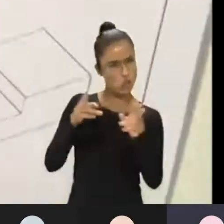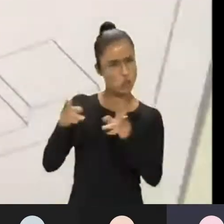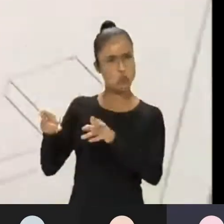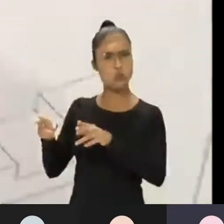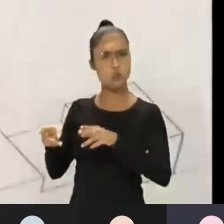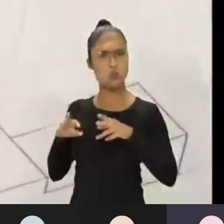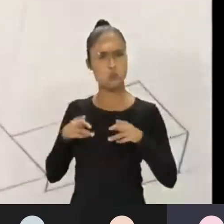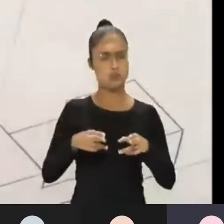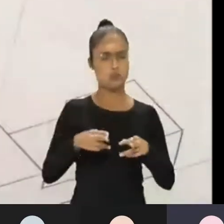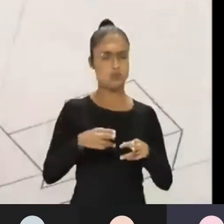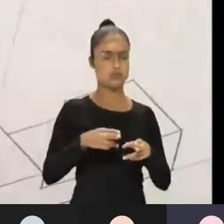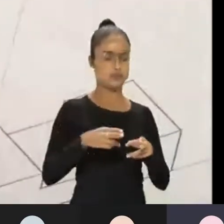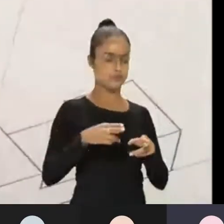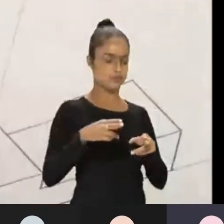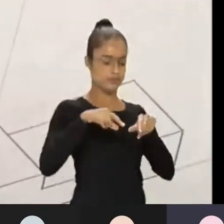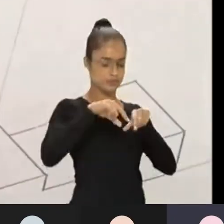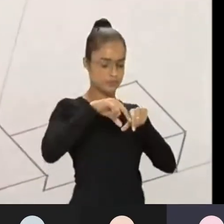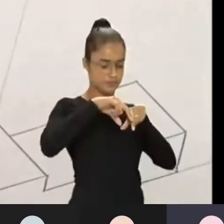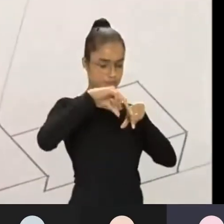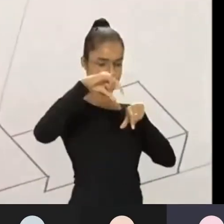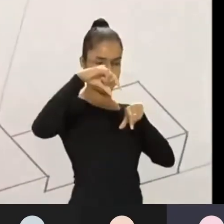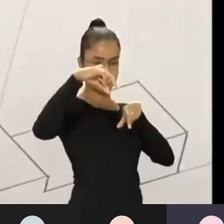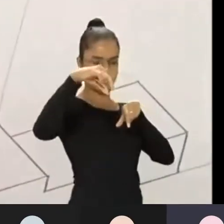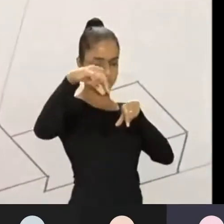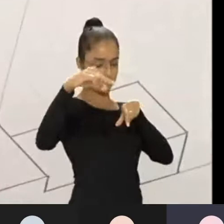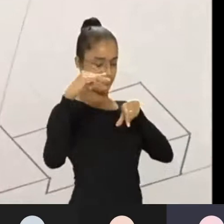vista frontal, então aqui é a vista frontal.